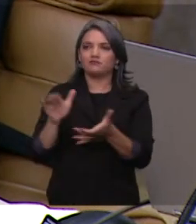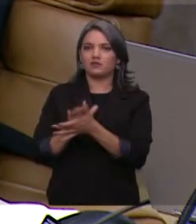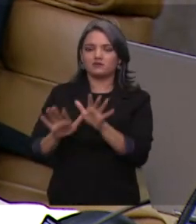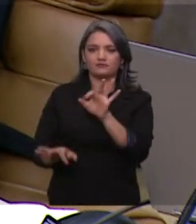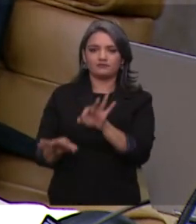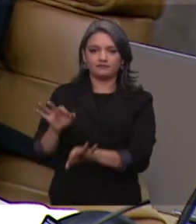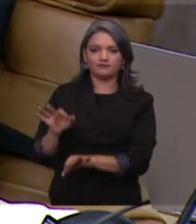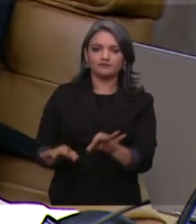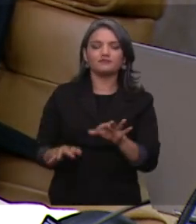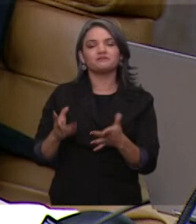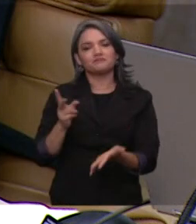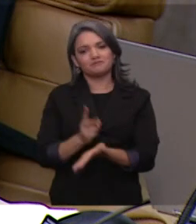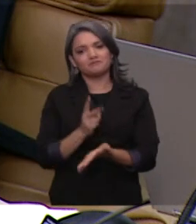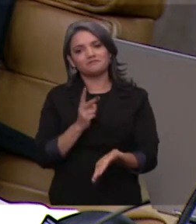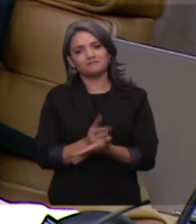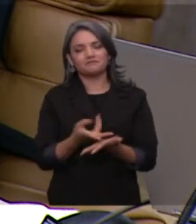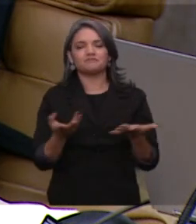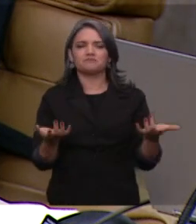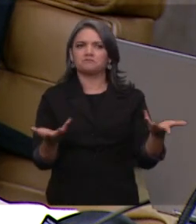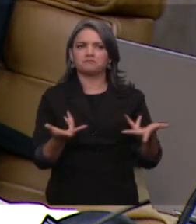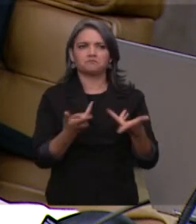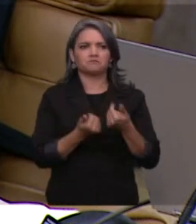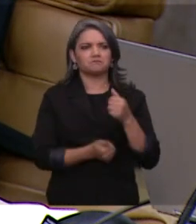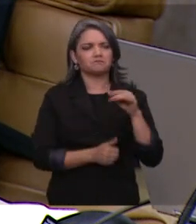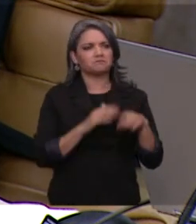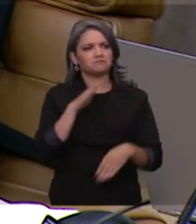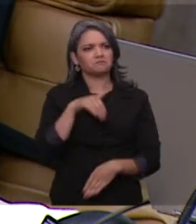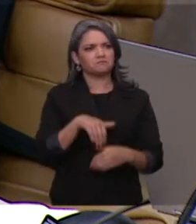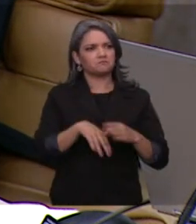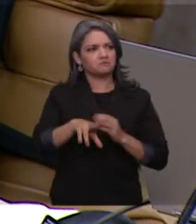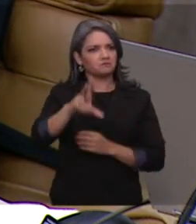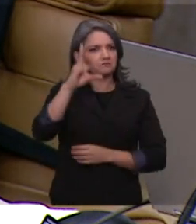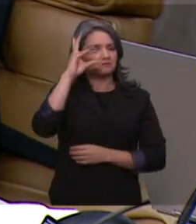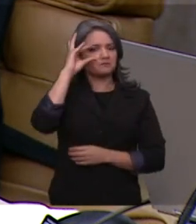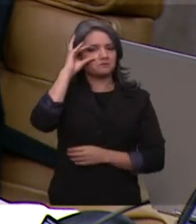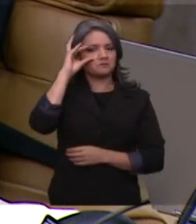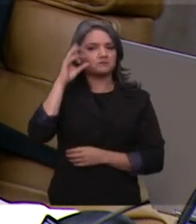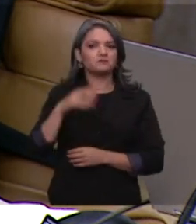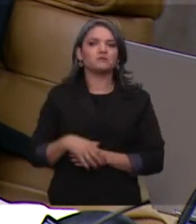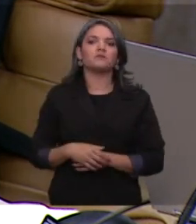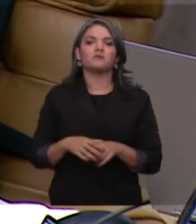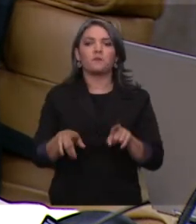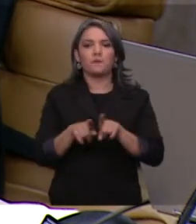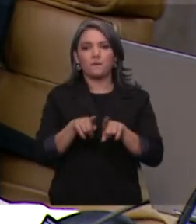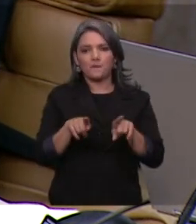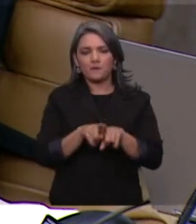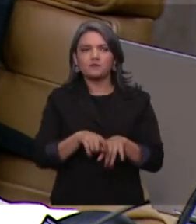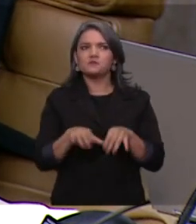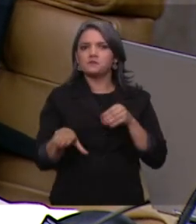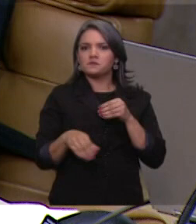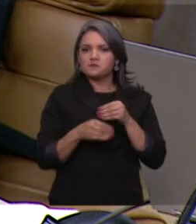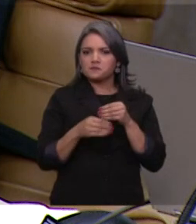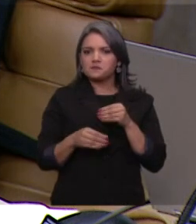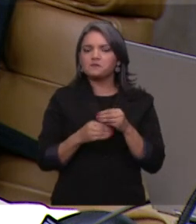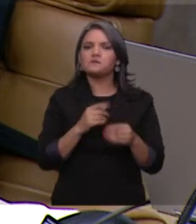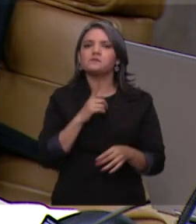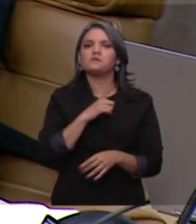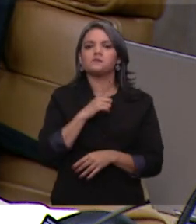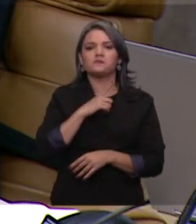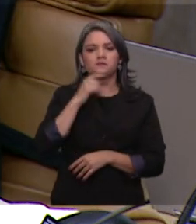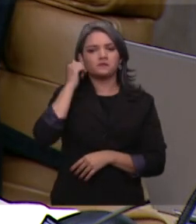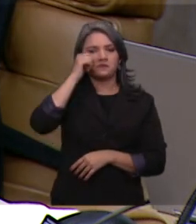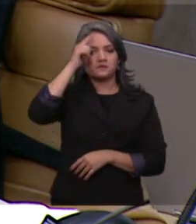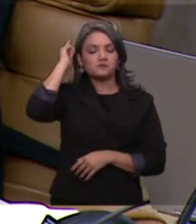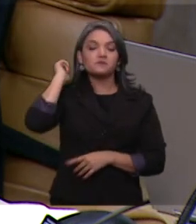desde o brilhante voto divergente do ministro André Mendonça, com as aparas feitas, que já avança em grande